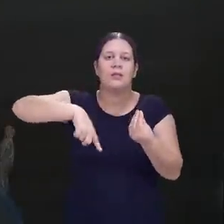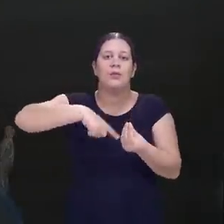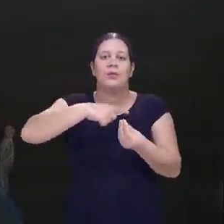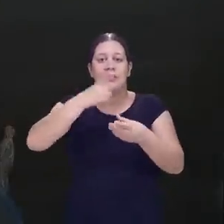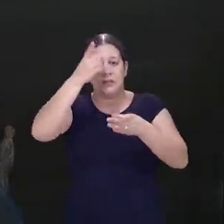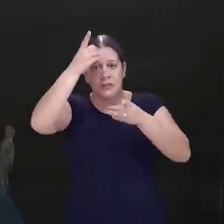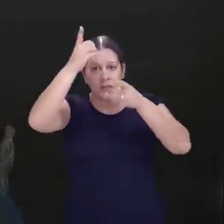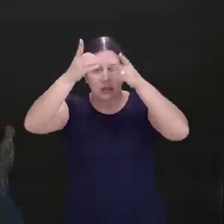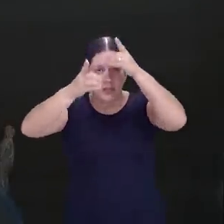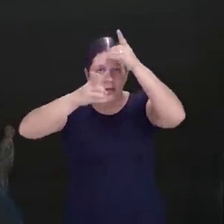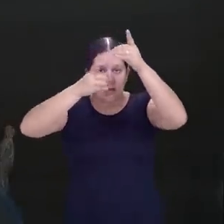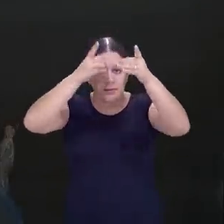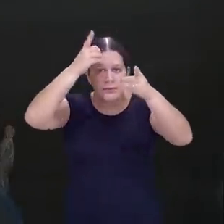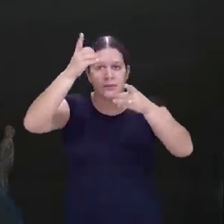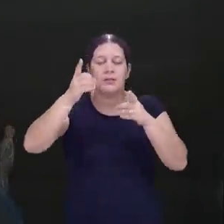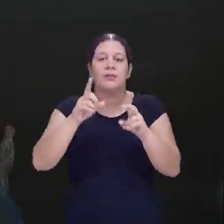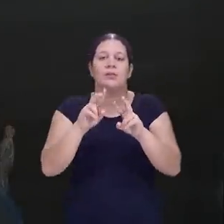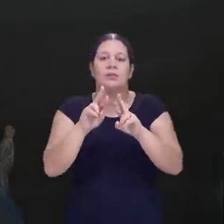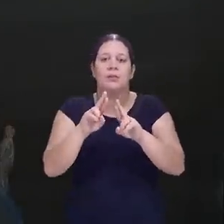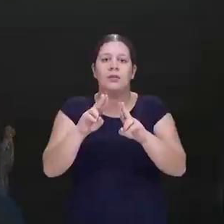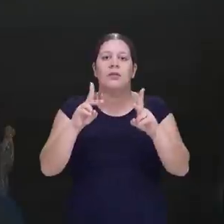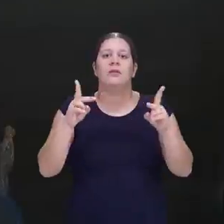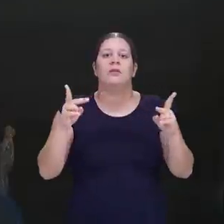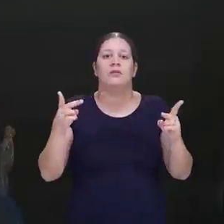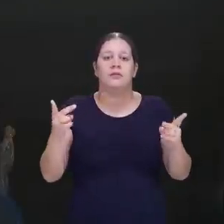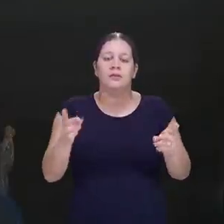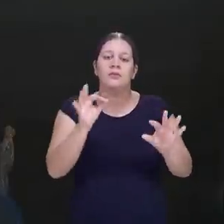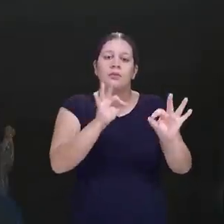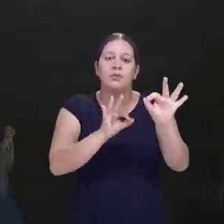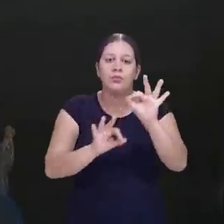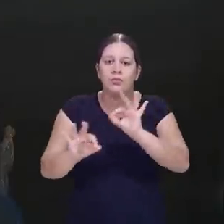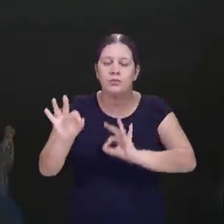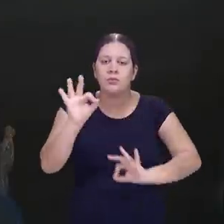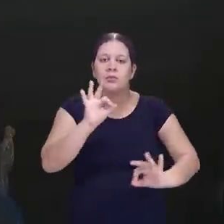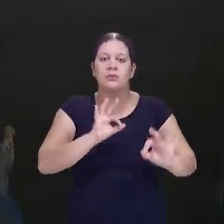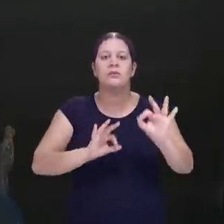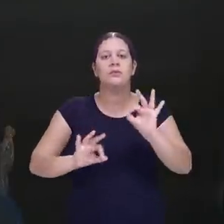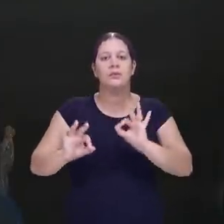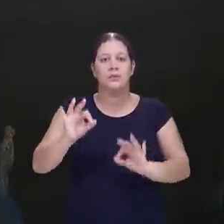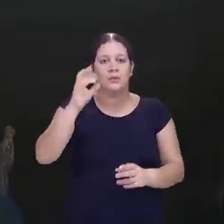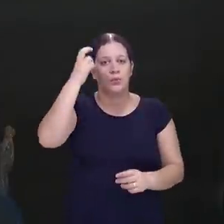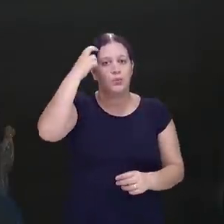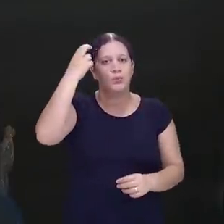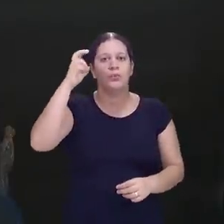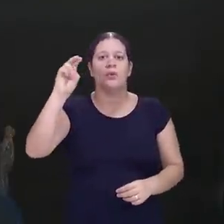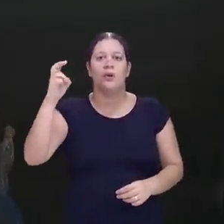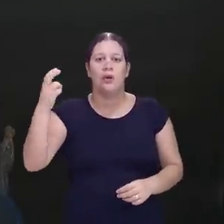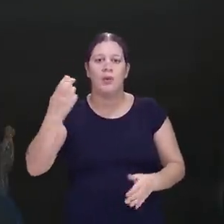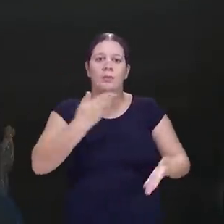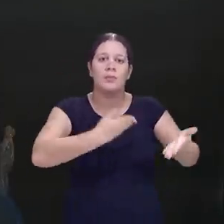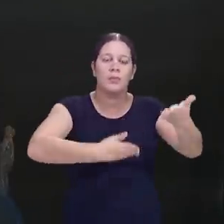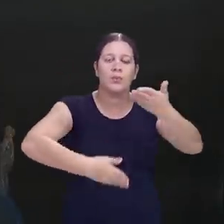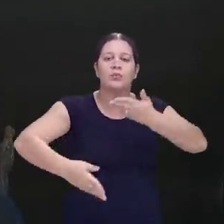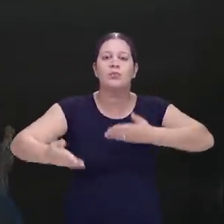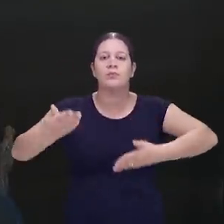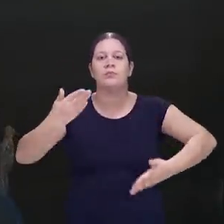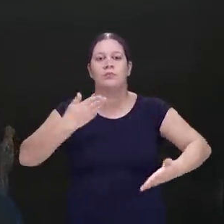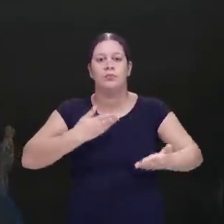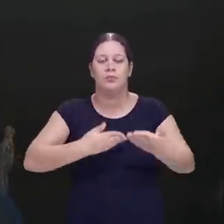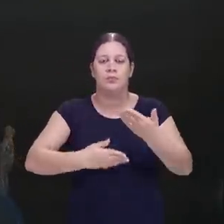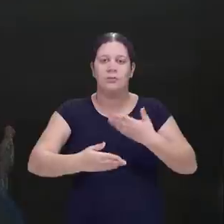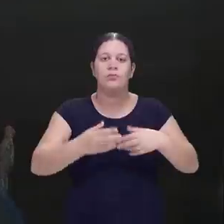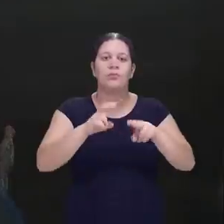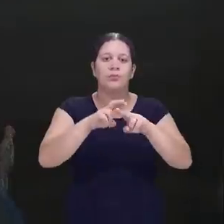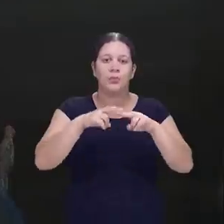aí ideias totalmente distintas, mas eles têm uma organização cultural, eles compartilham de uma